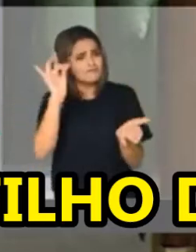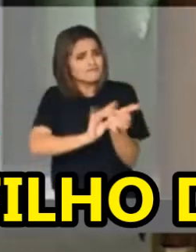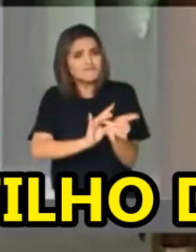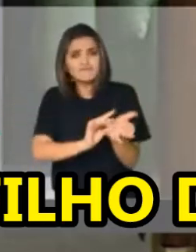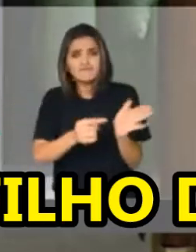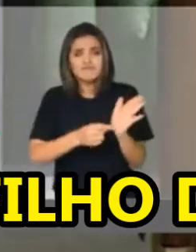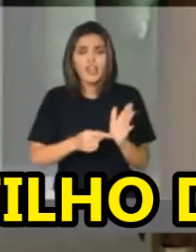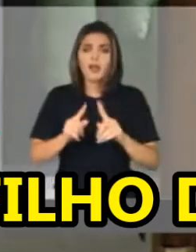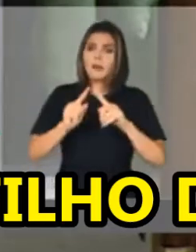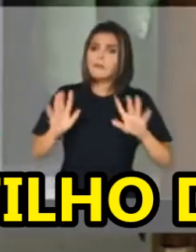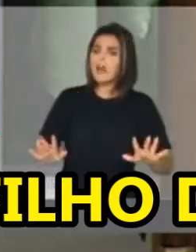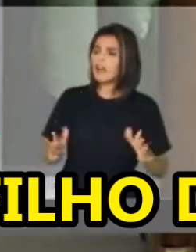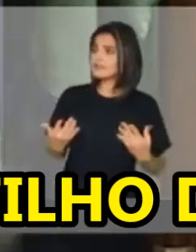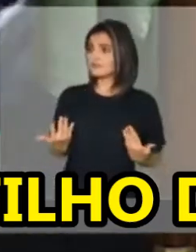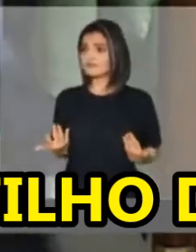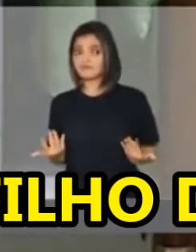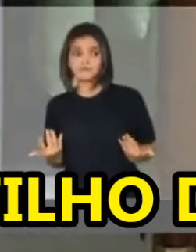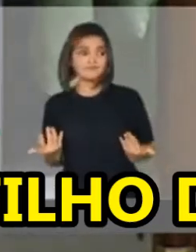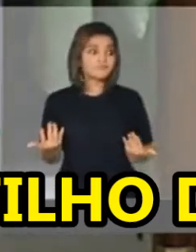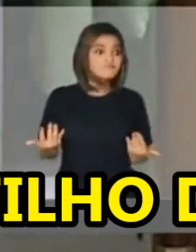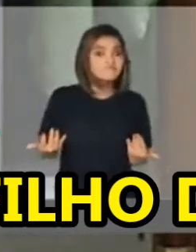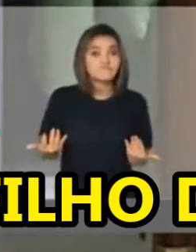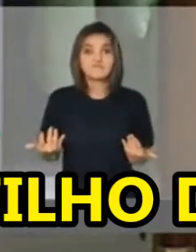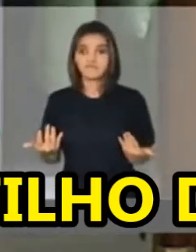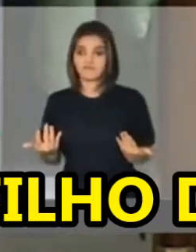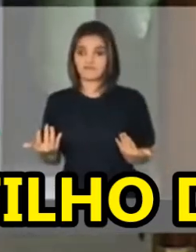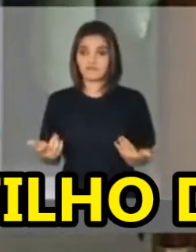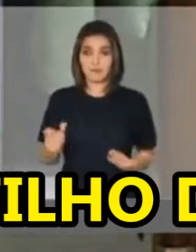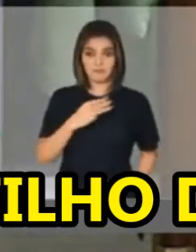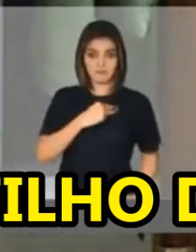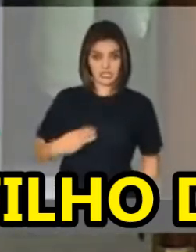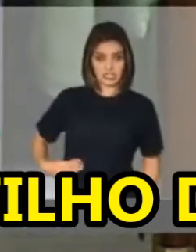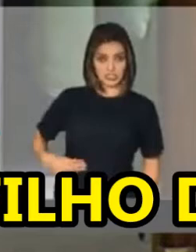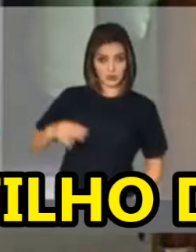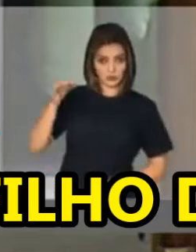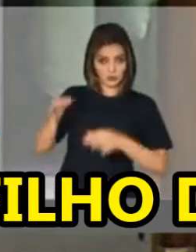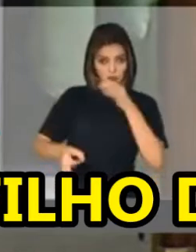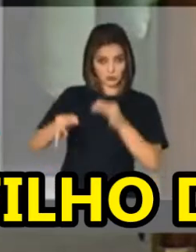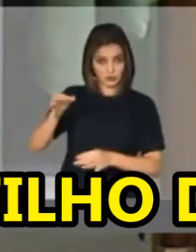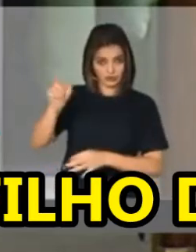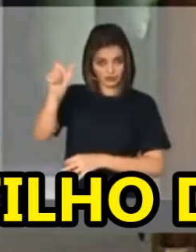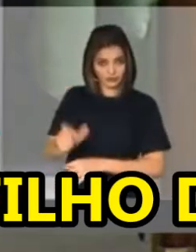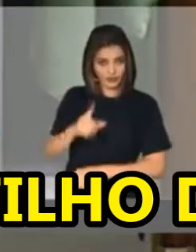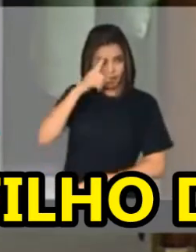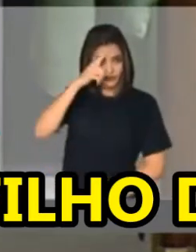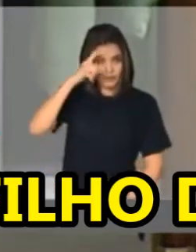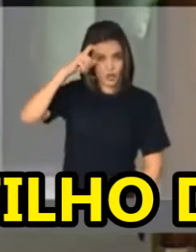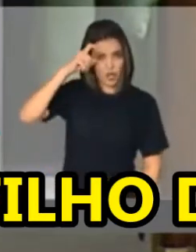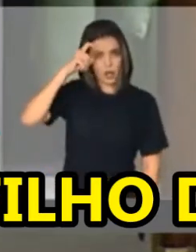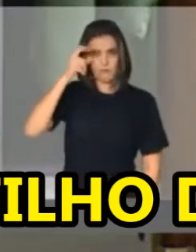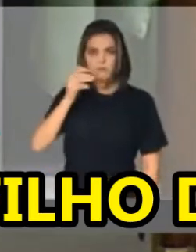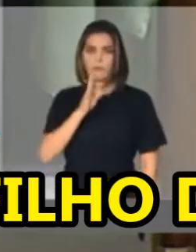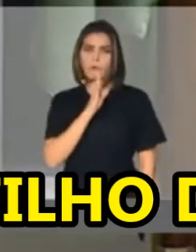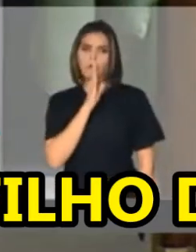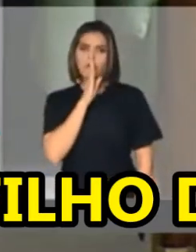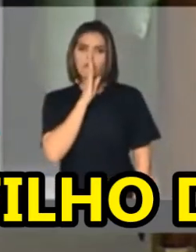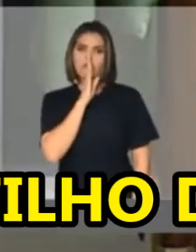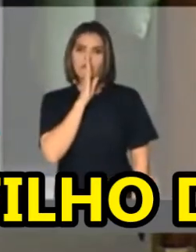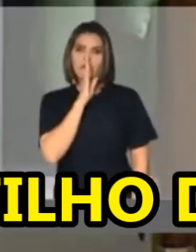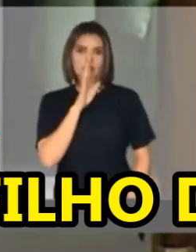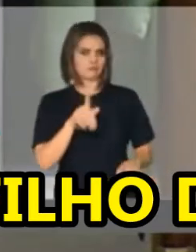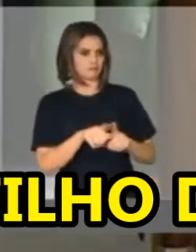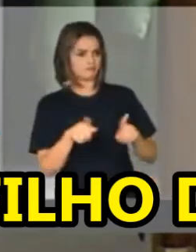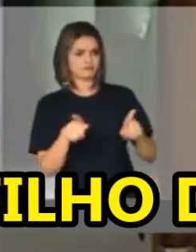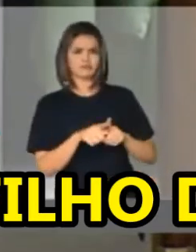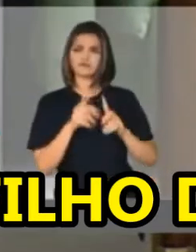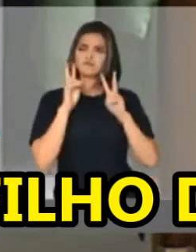vimos nenhum pronunciamento, nem do futuro ministro da Justiça, nem vimos mostras